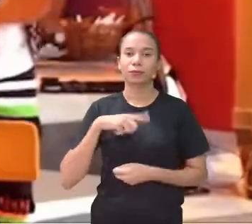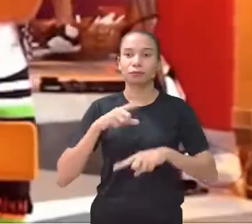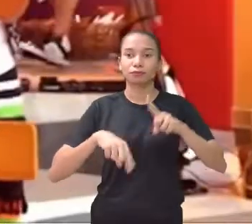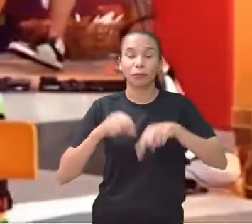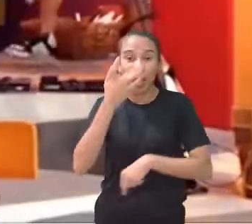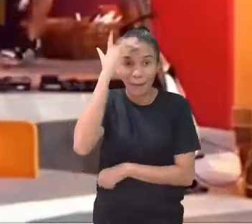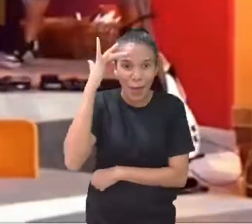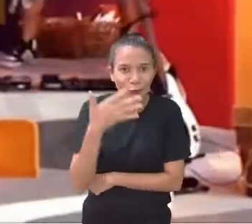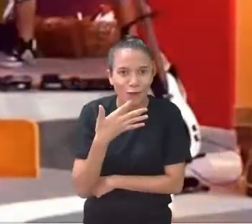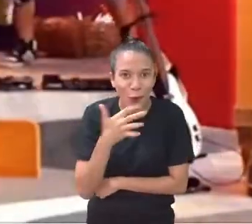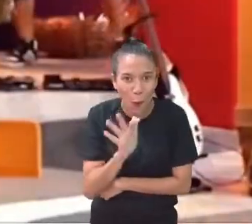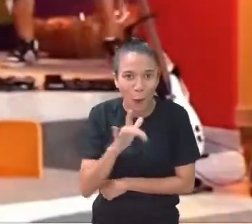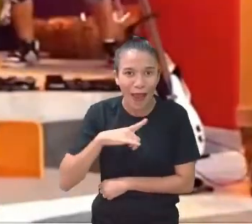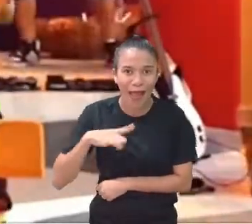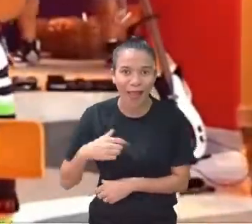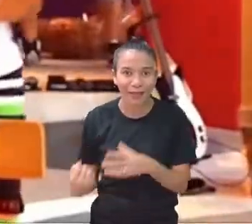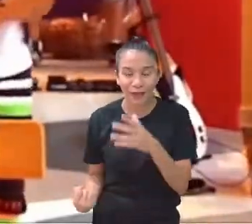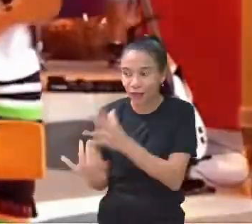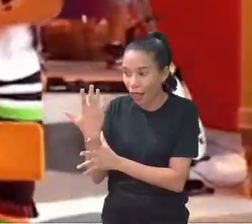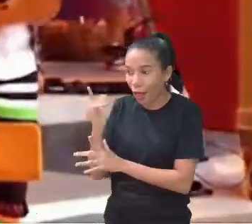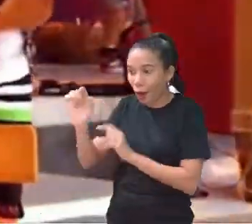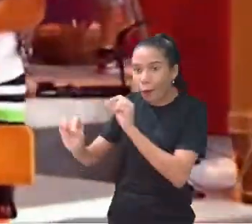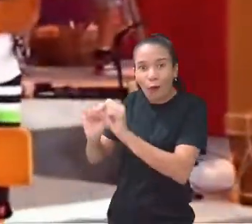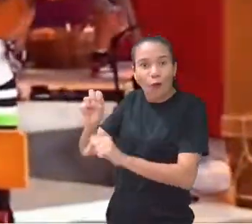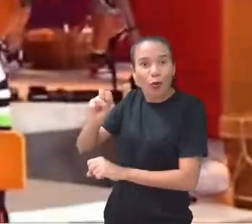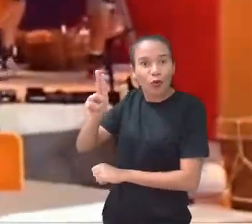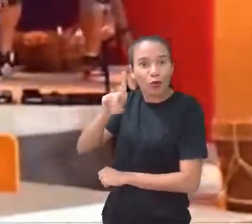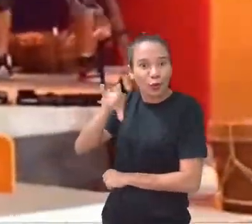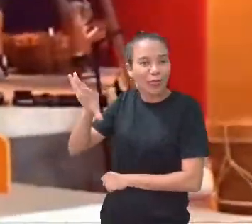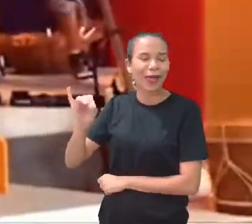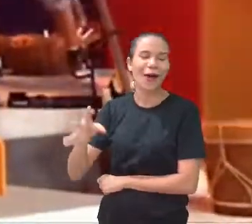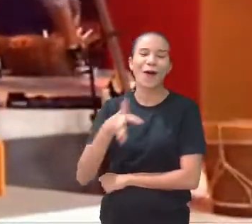Quem não sabe onde é o Sudão,